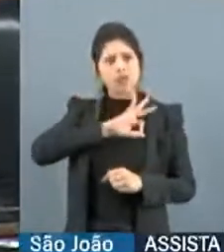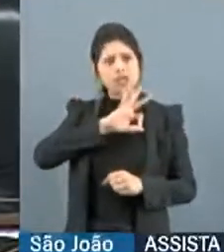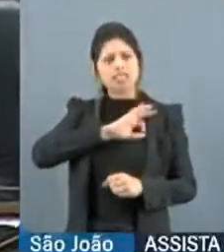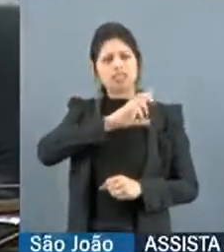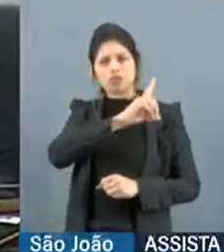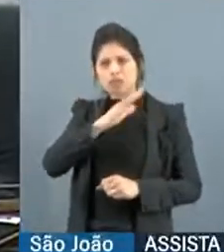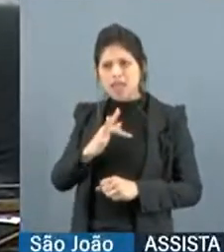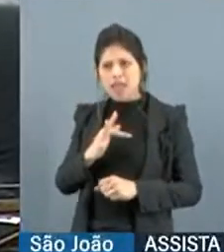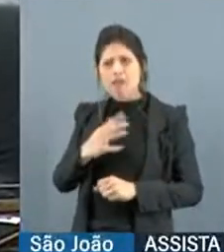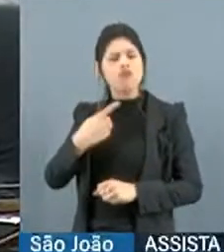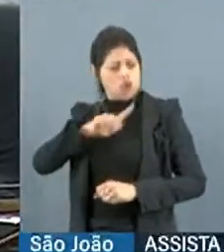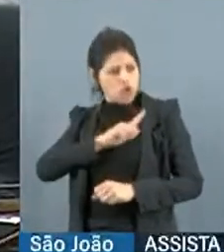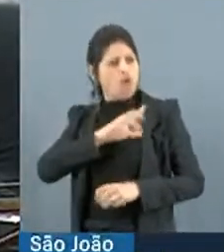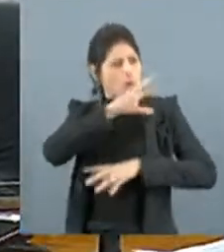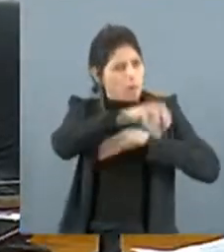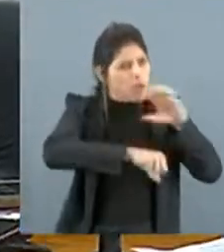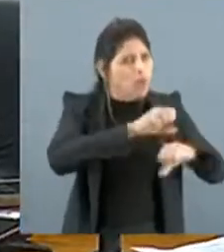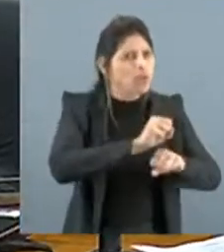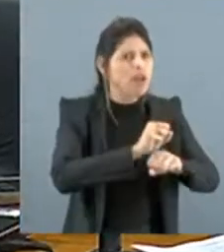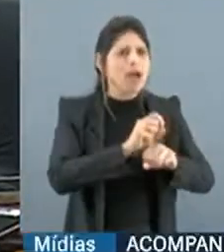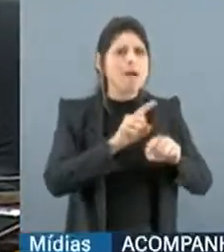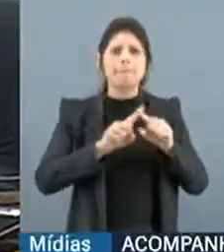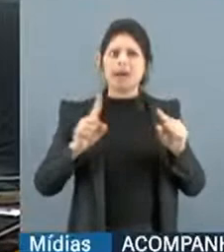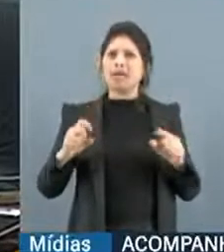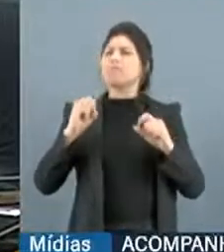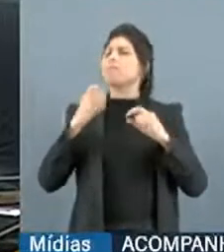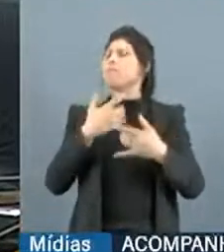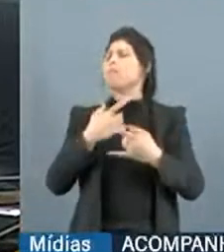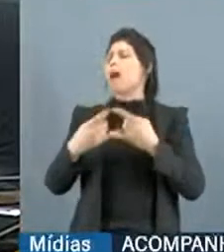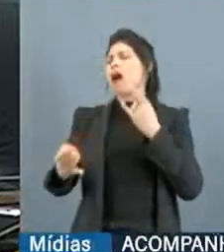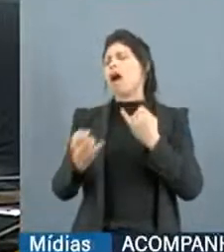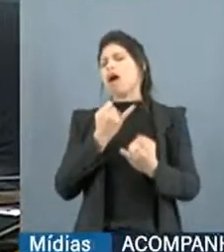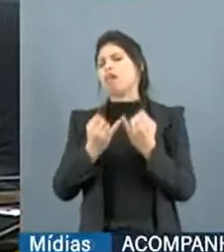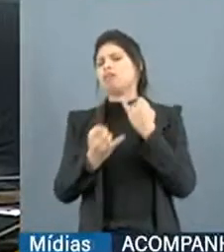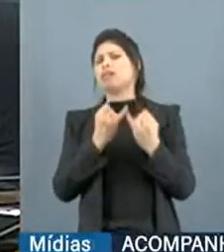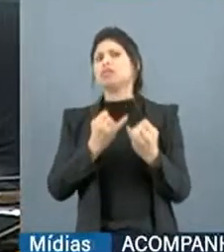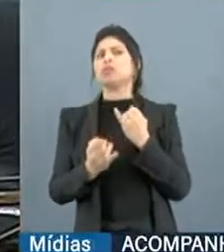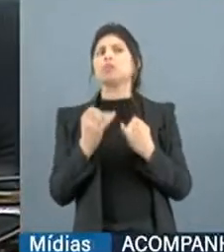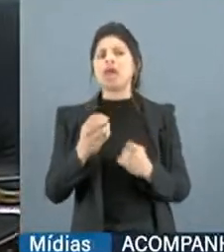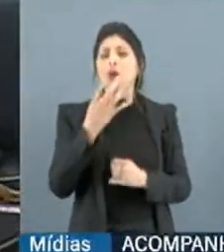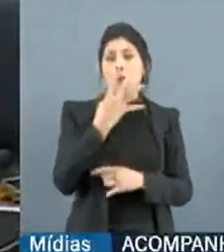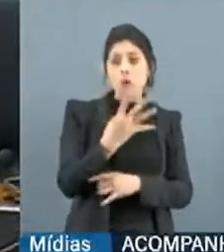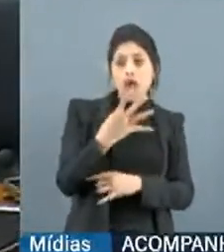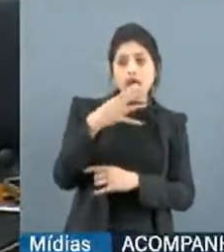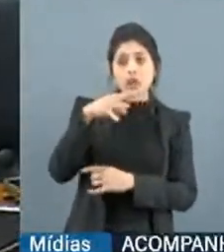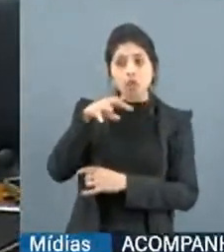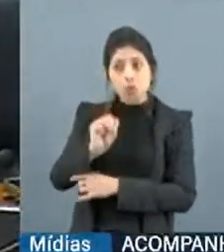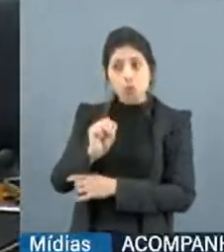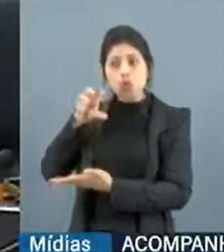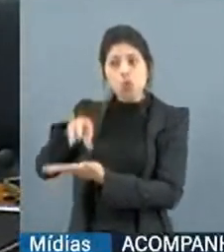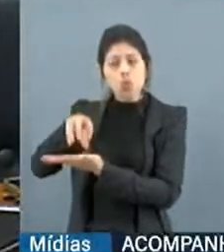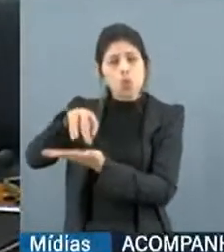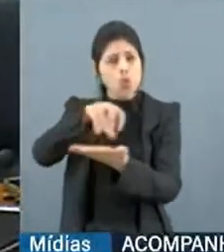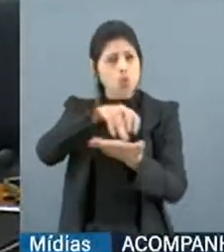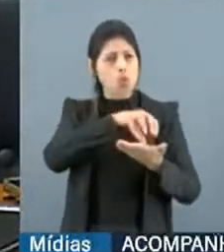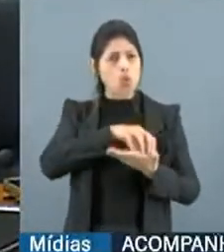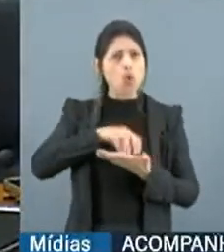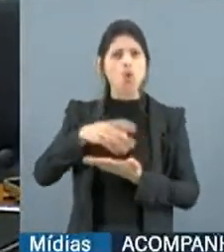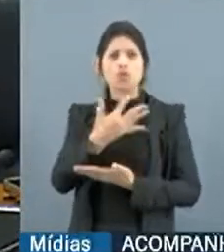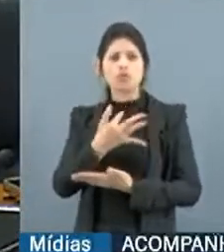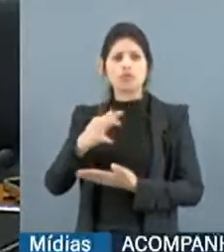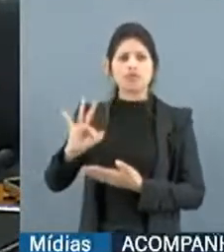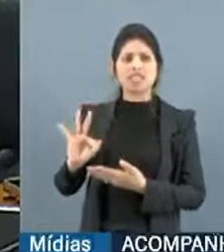atrás. Agora, me parece que 48 órgãos do governo federal, do governo que já